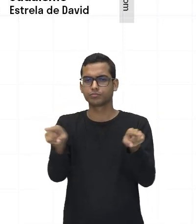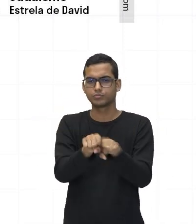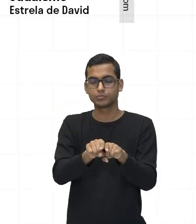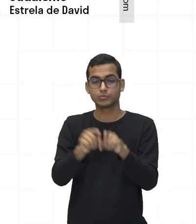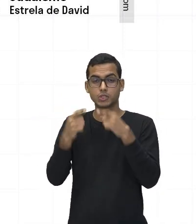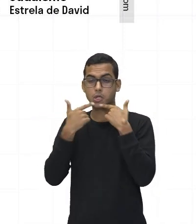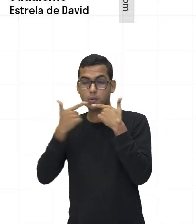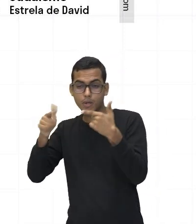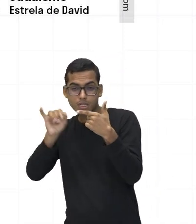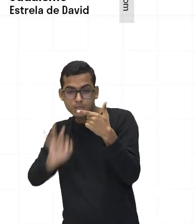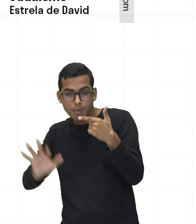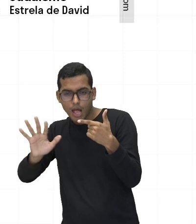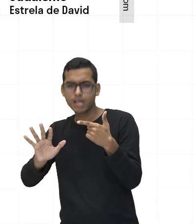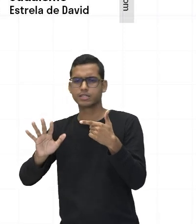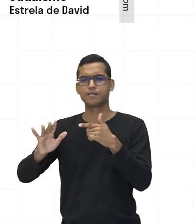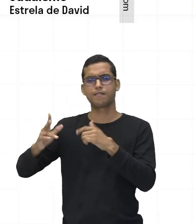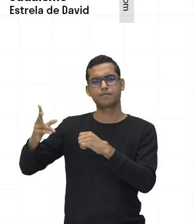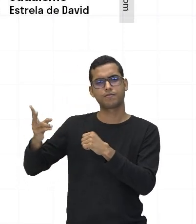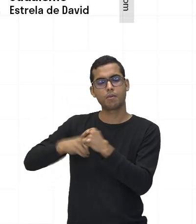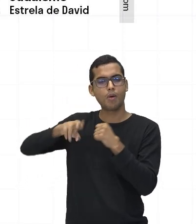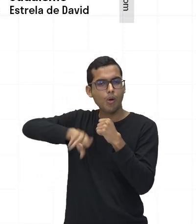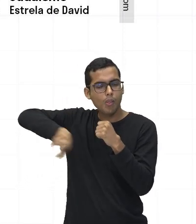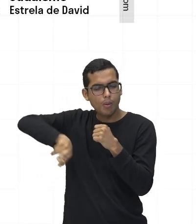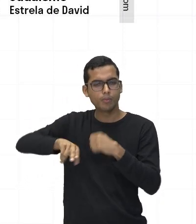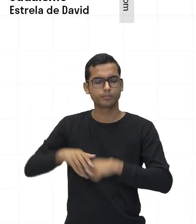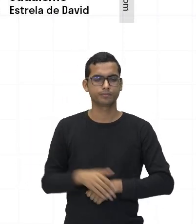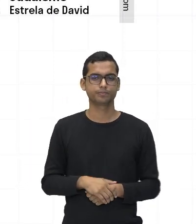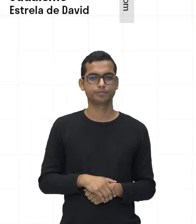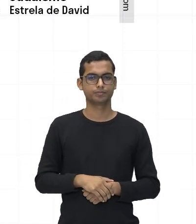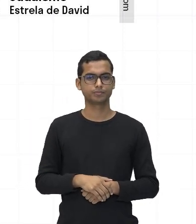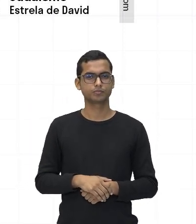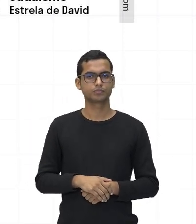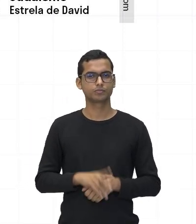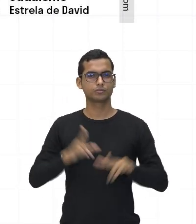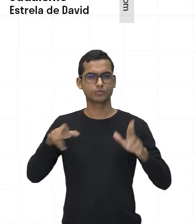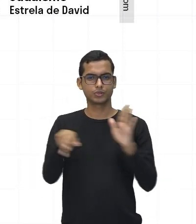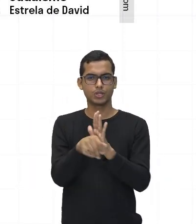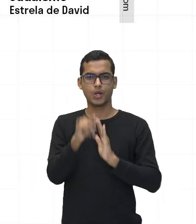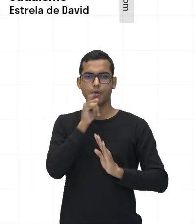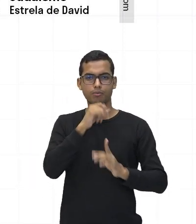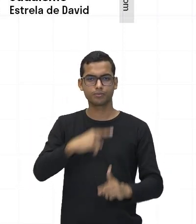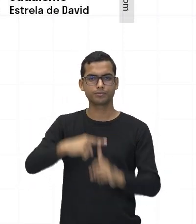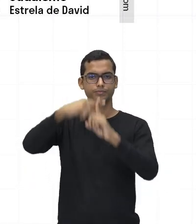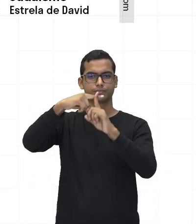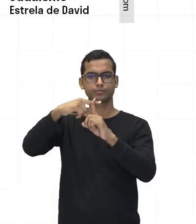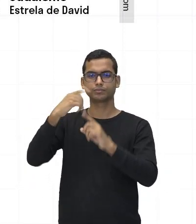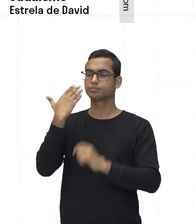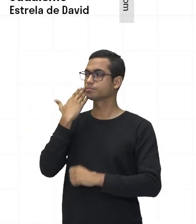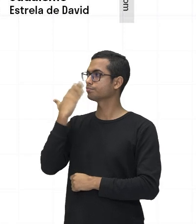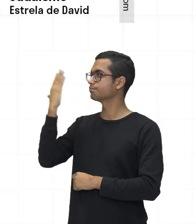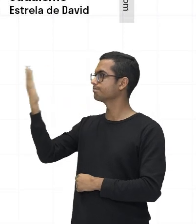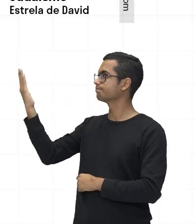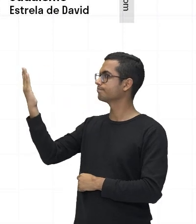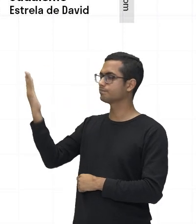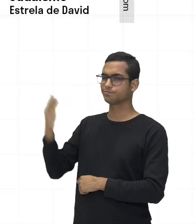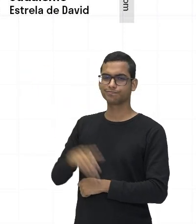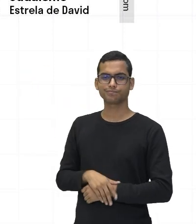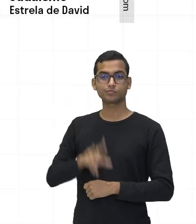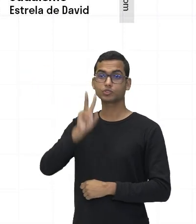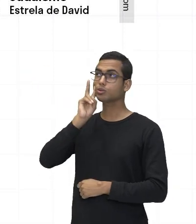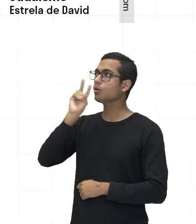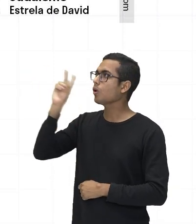estão interligadas. Eu acabei de falar do exemplo da cruz. A gente vê a cruz ali, fala o termo, olha,